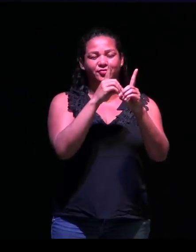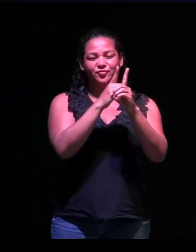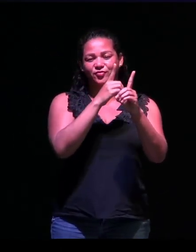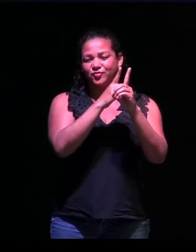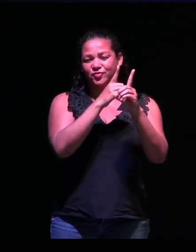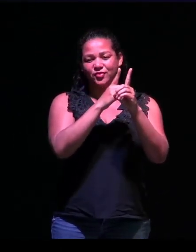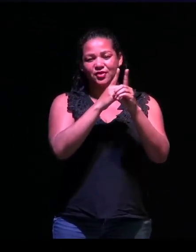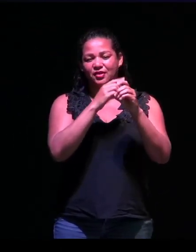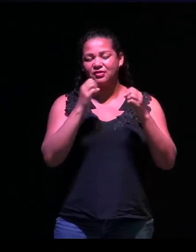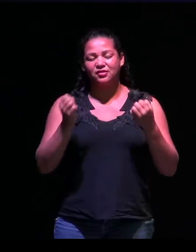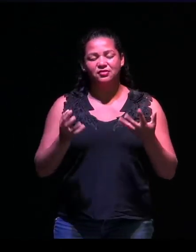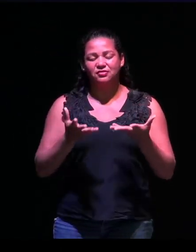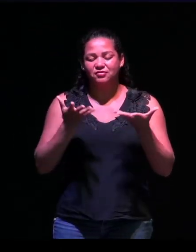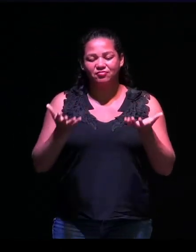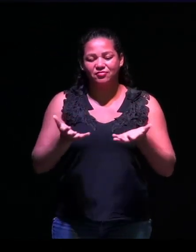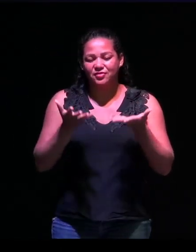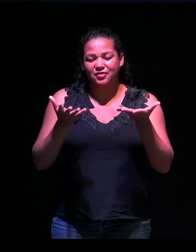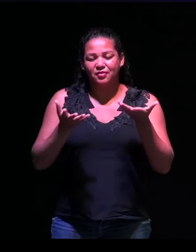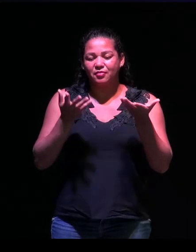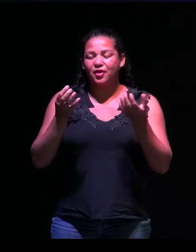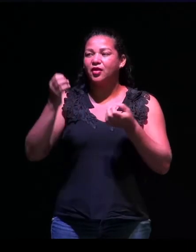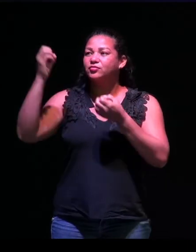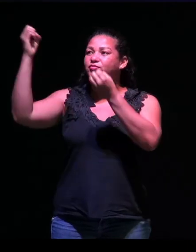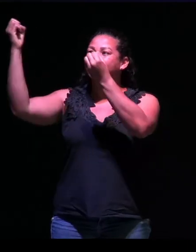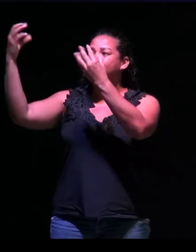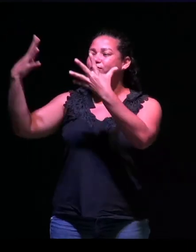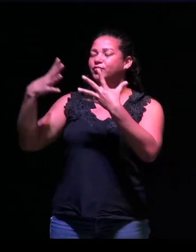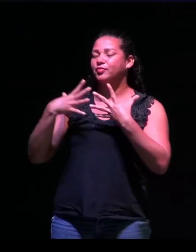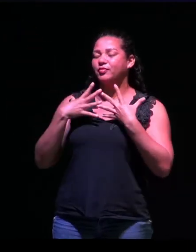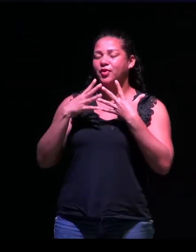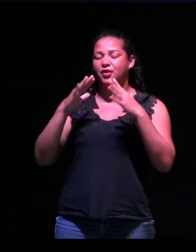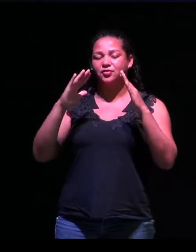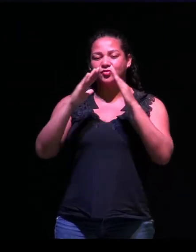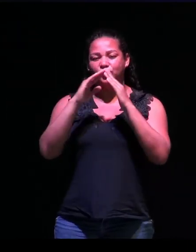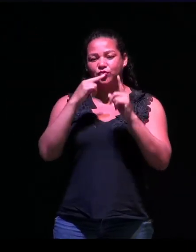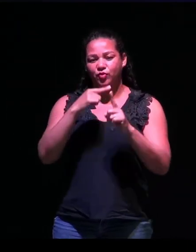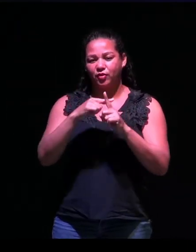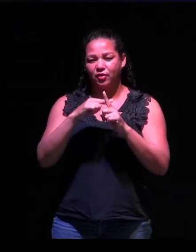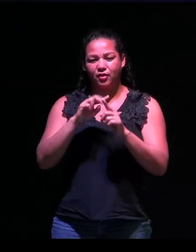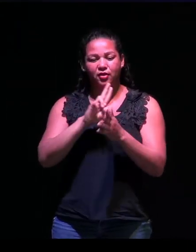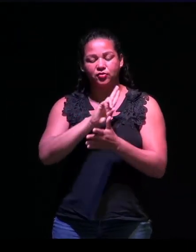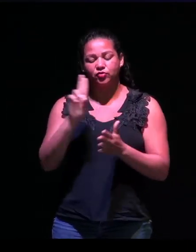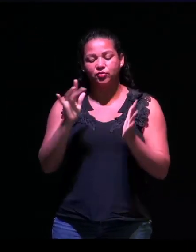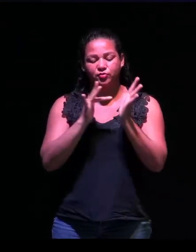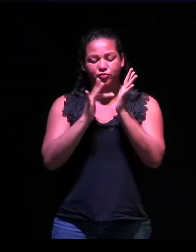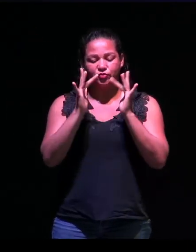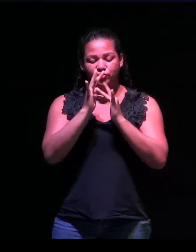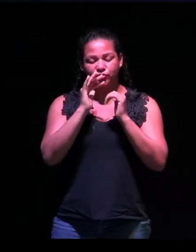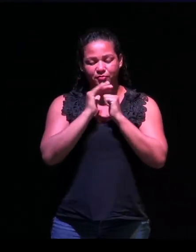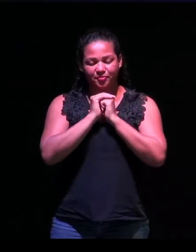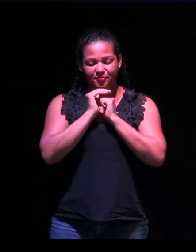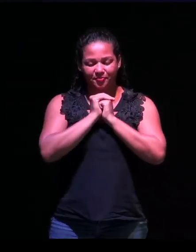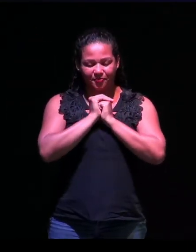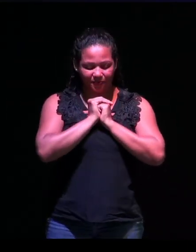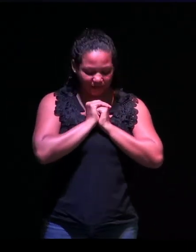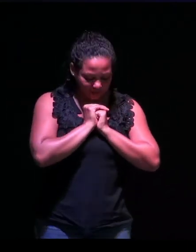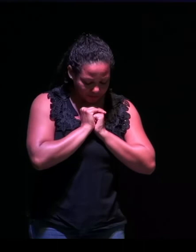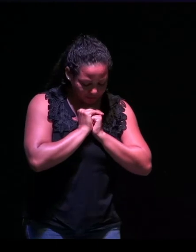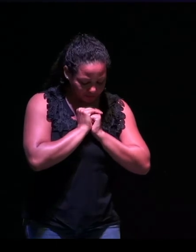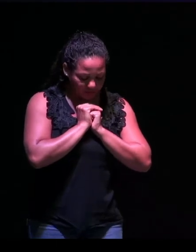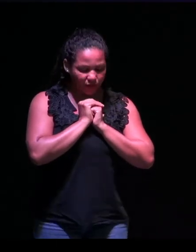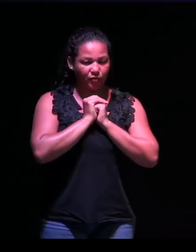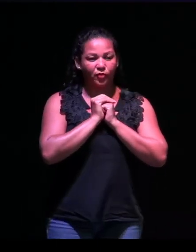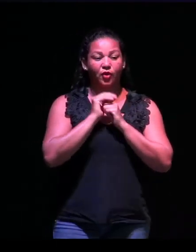por ti no dia do arrebatamento. Abençoa a tua igreja nessa manhã, em nome de Jesus. Amém e amém. No